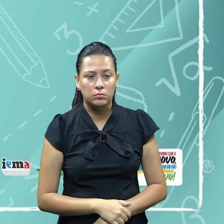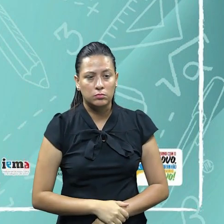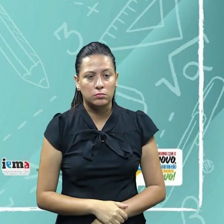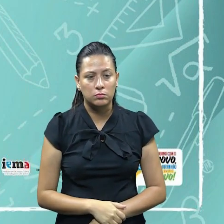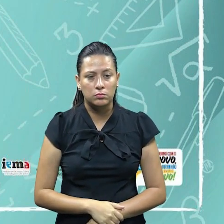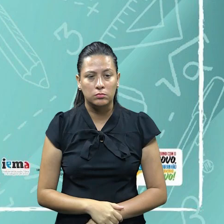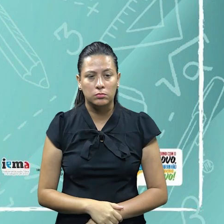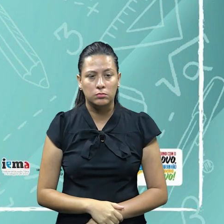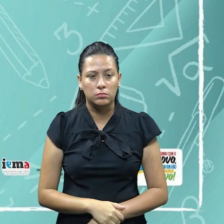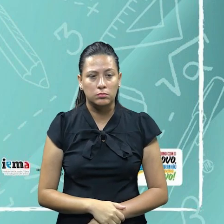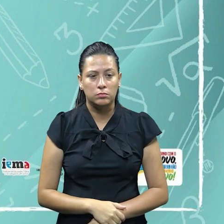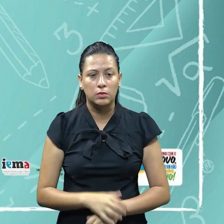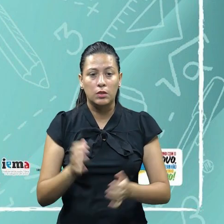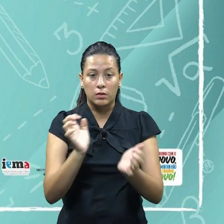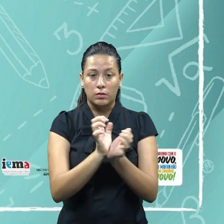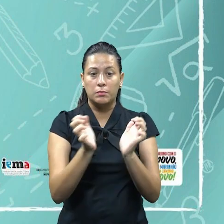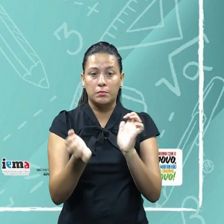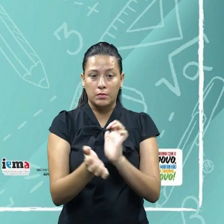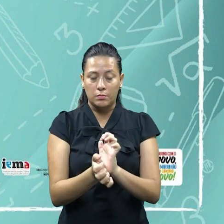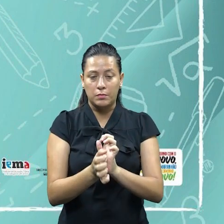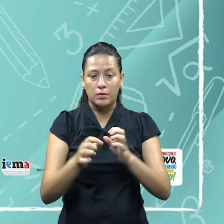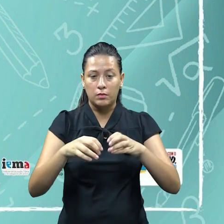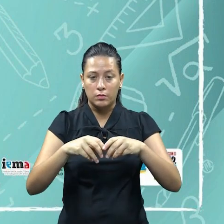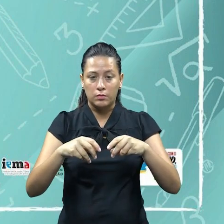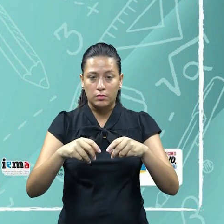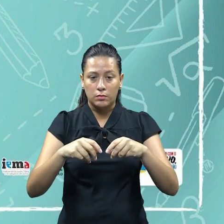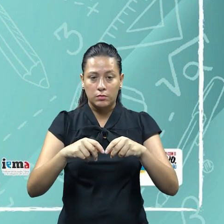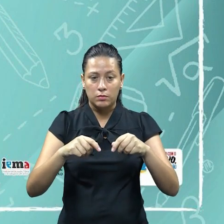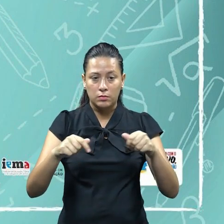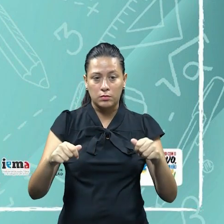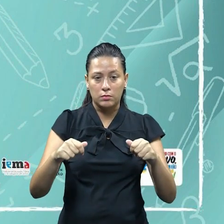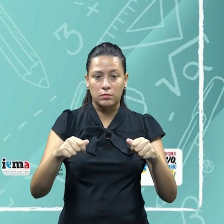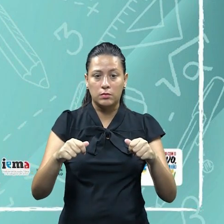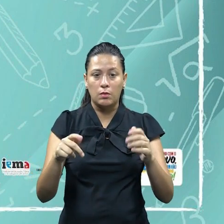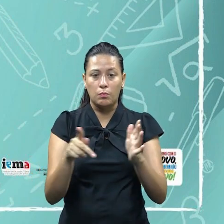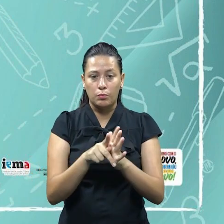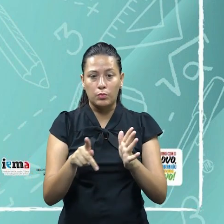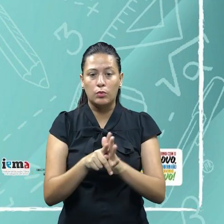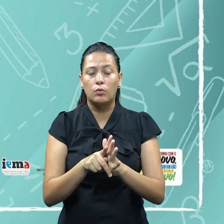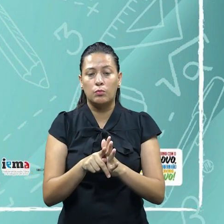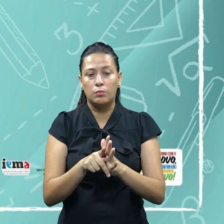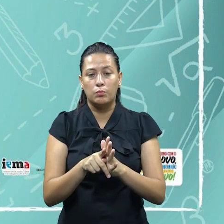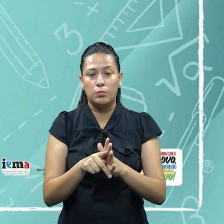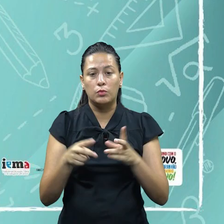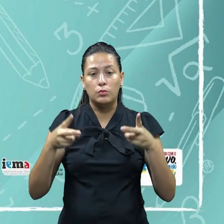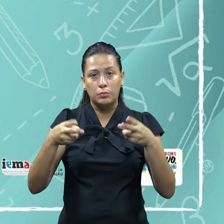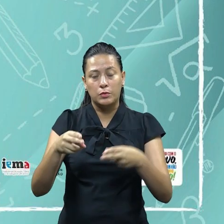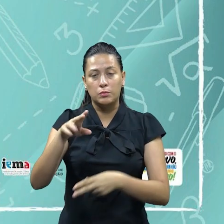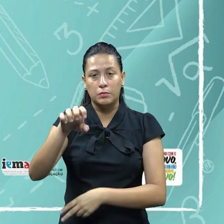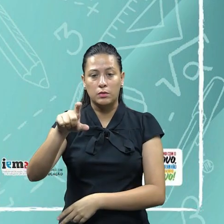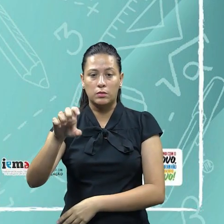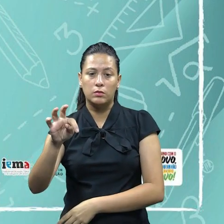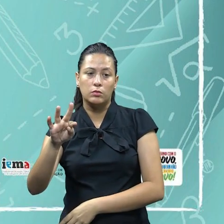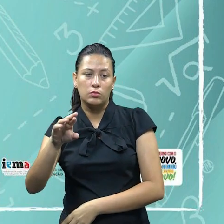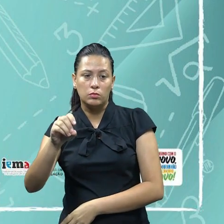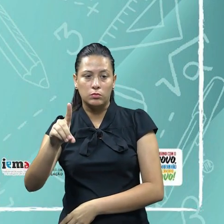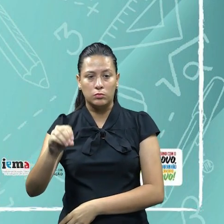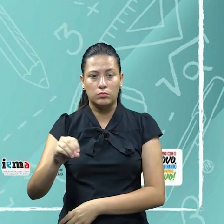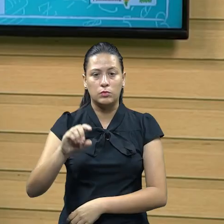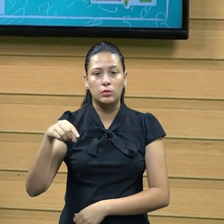possibilidades: massas aterradas no mesmo eletrodo, massas aterradas em eletrodos de aterramento